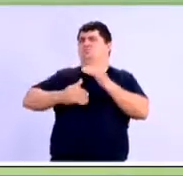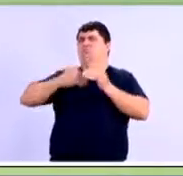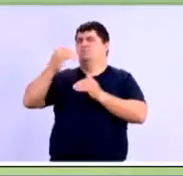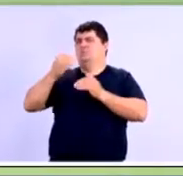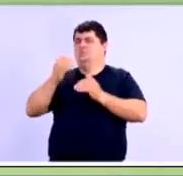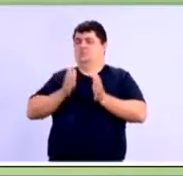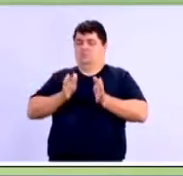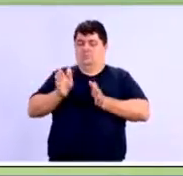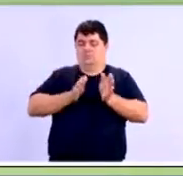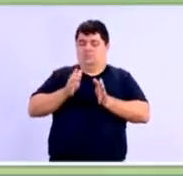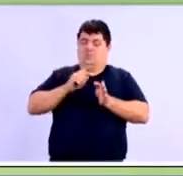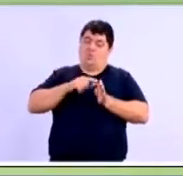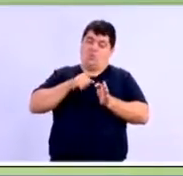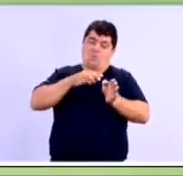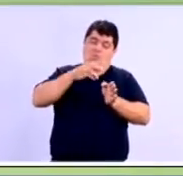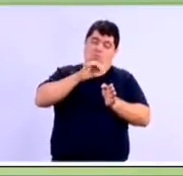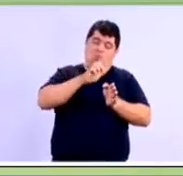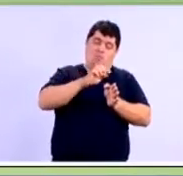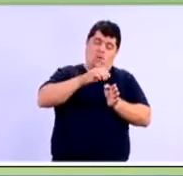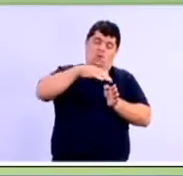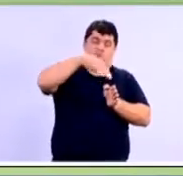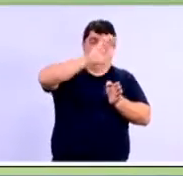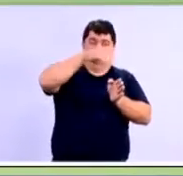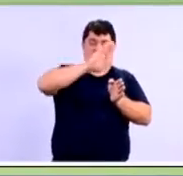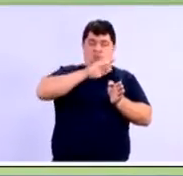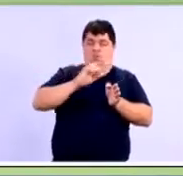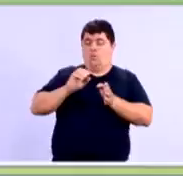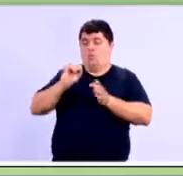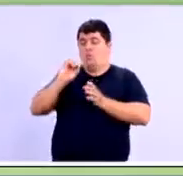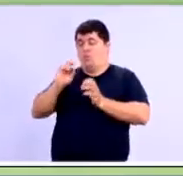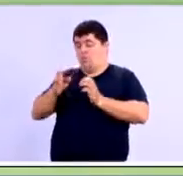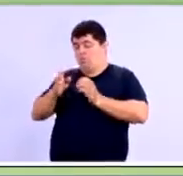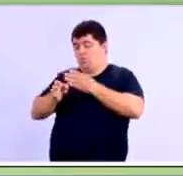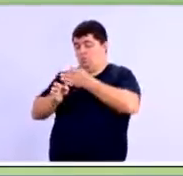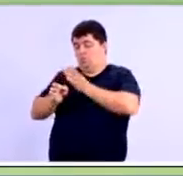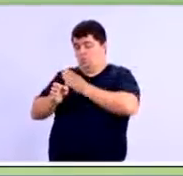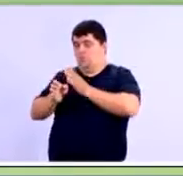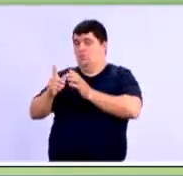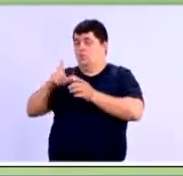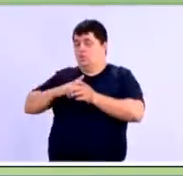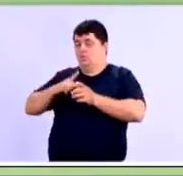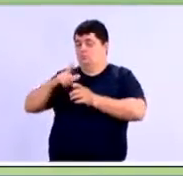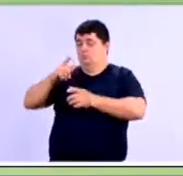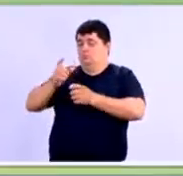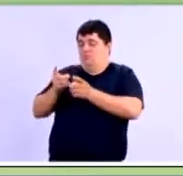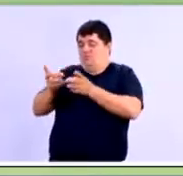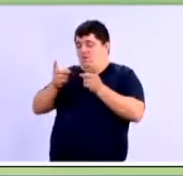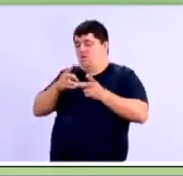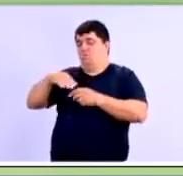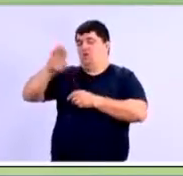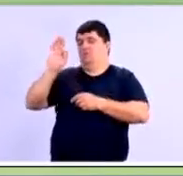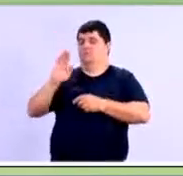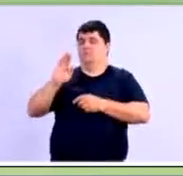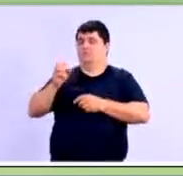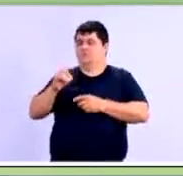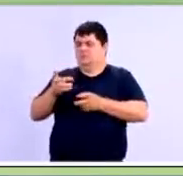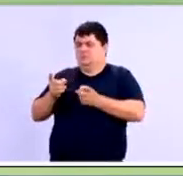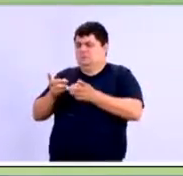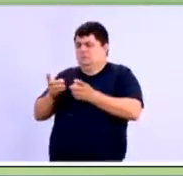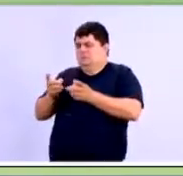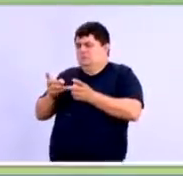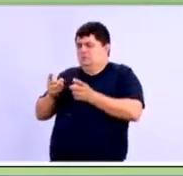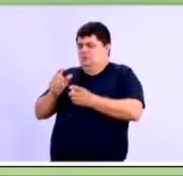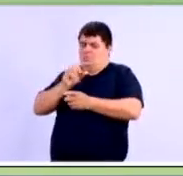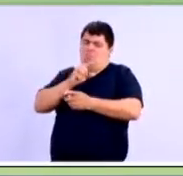dois caminhos. Ou eu aumento a minha margem, que é pequena, que é 1,43, ou eu aumento o meu giro. Se eu vender muito mais, mesmo